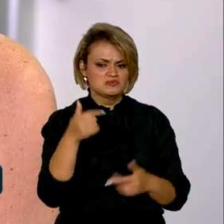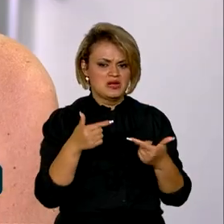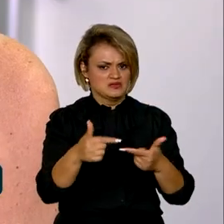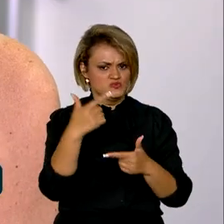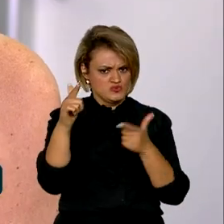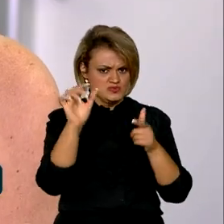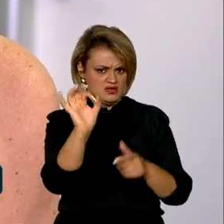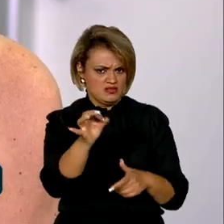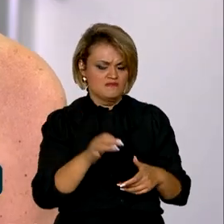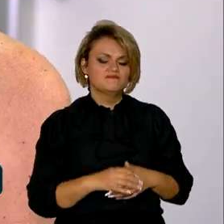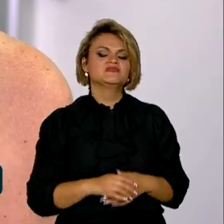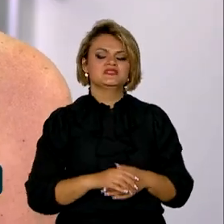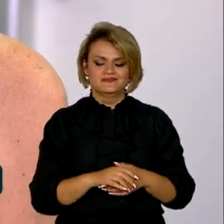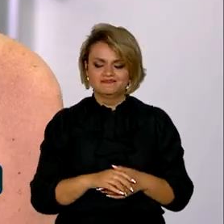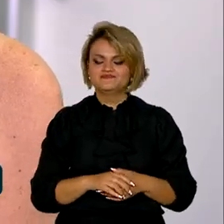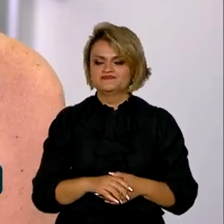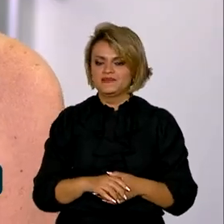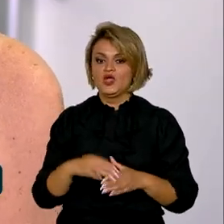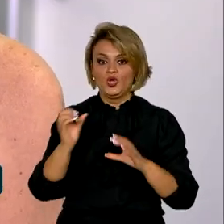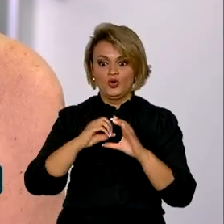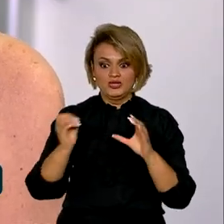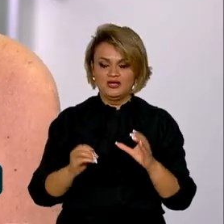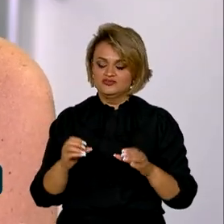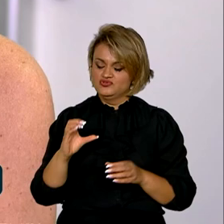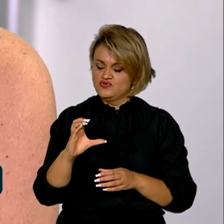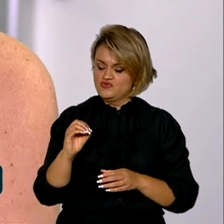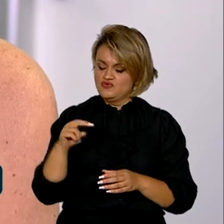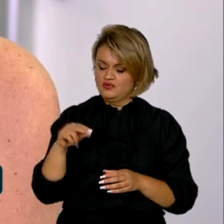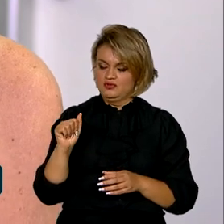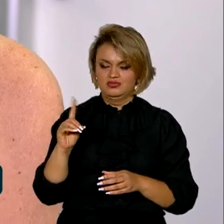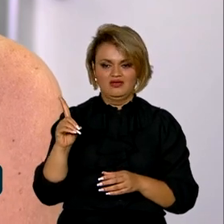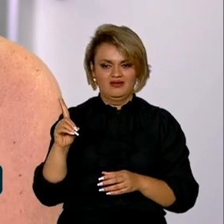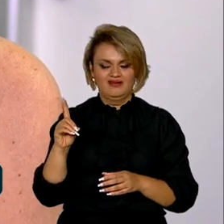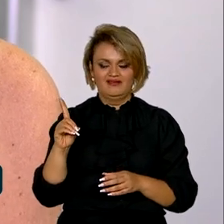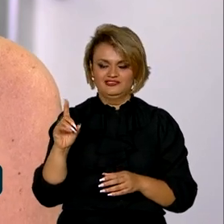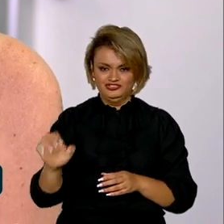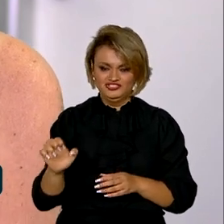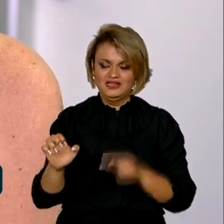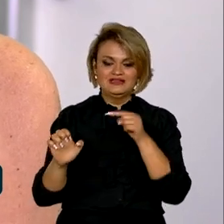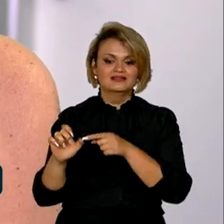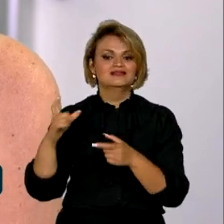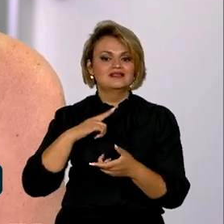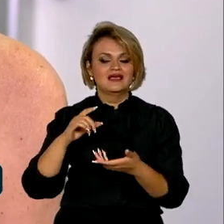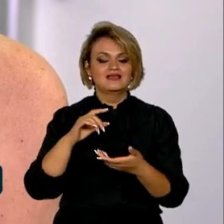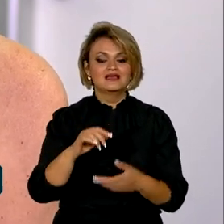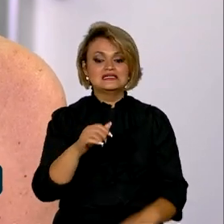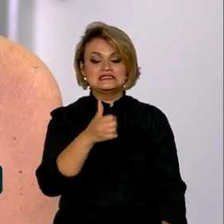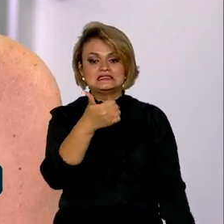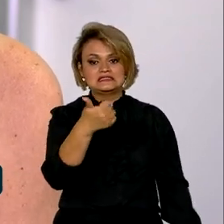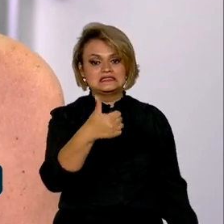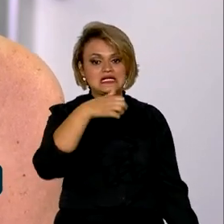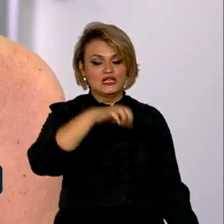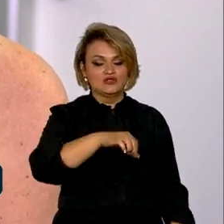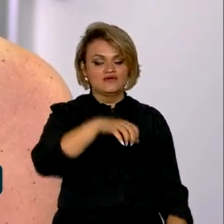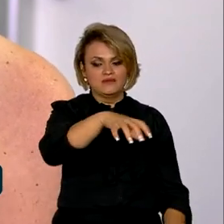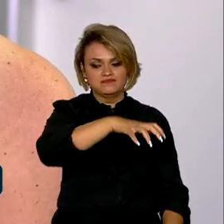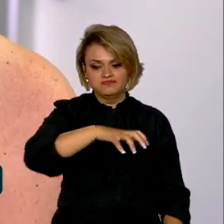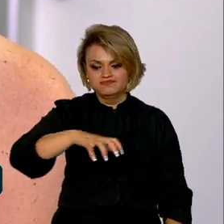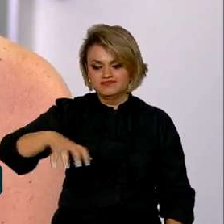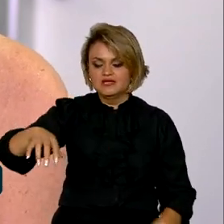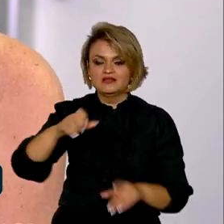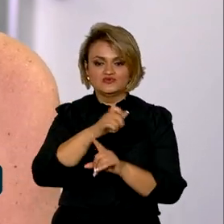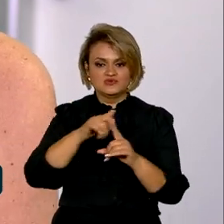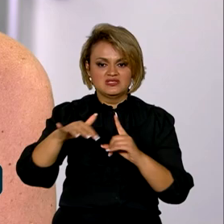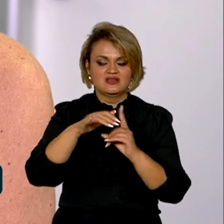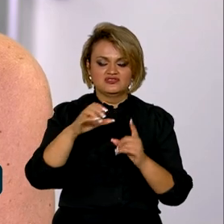ações? Isso. O CONAD é esse conselho, né, que reúne 19 entidades da sociedade